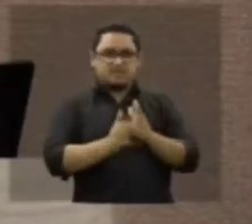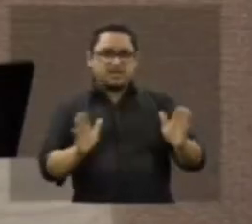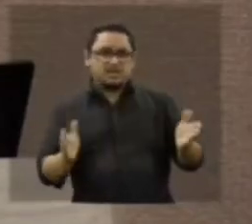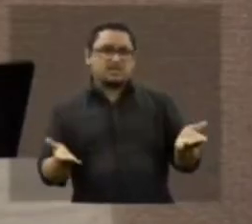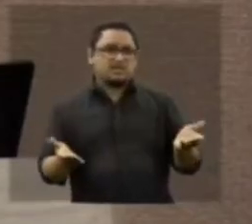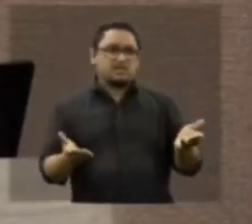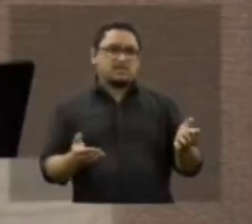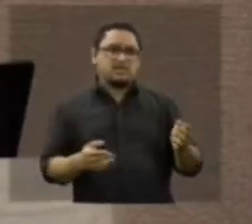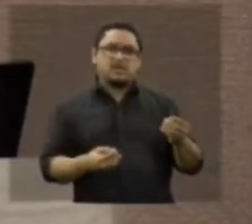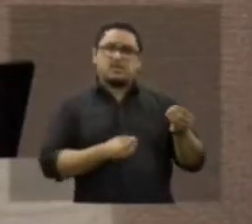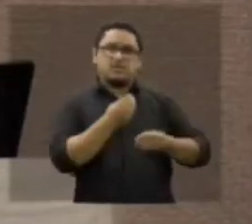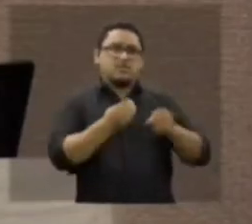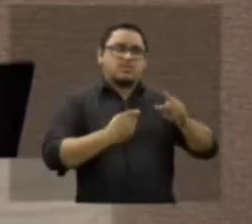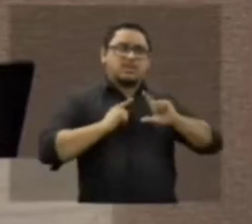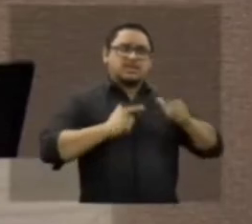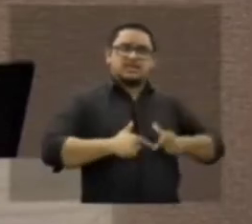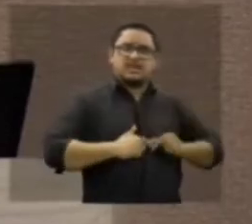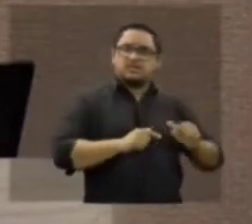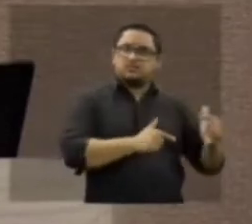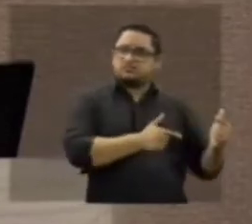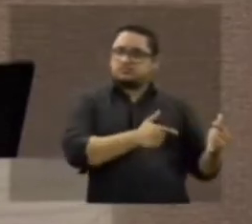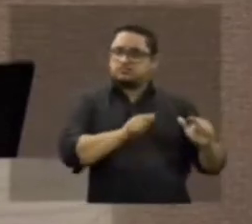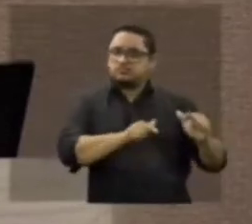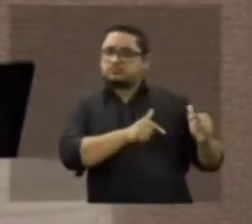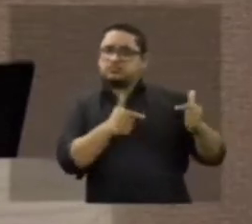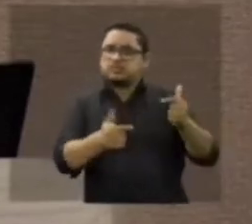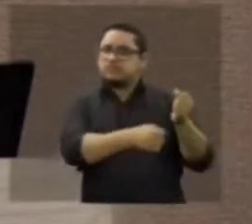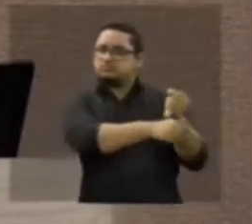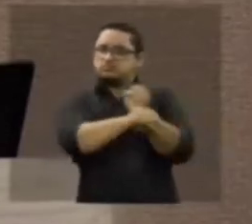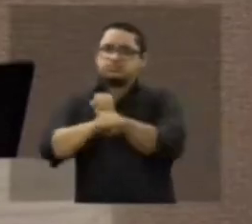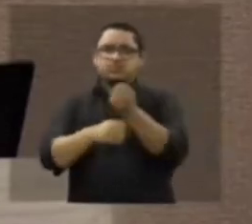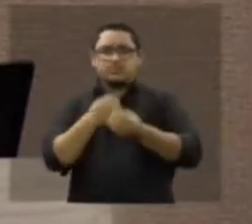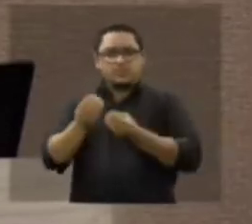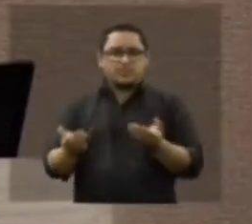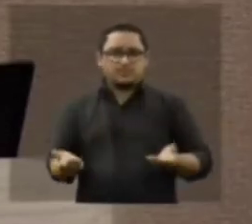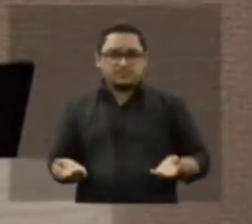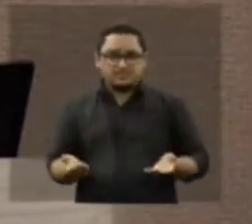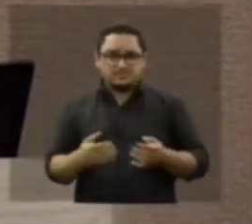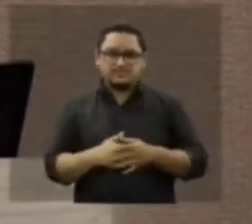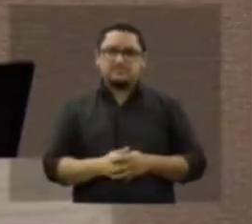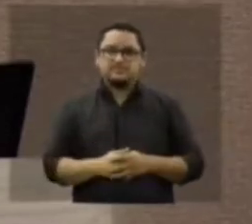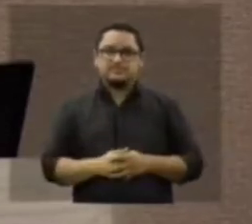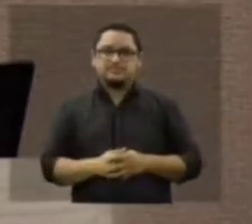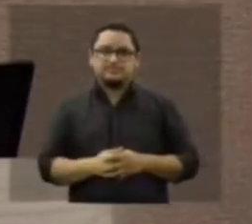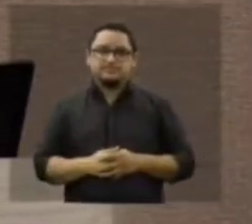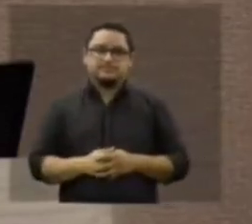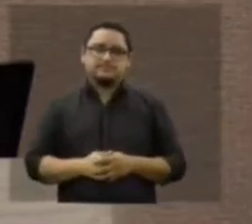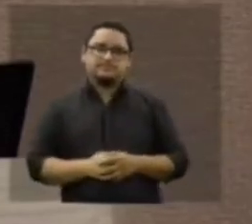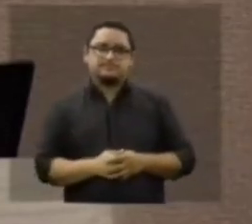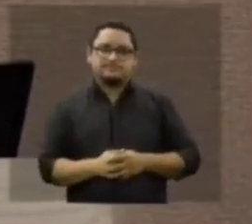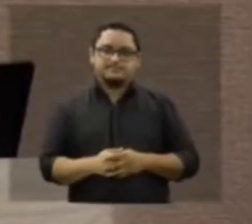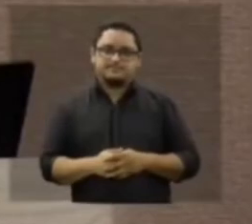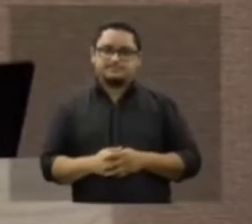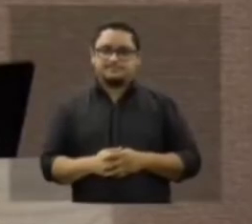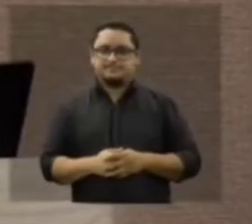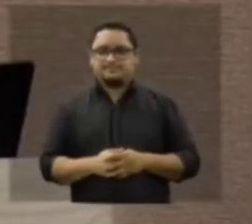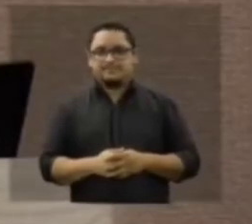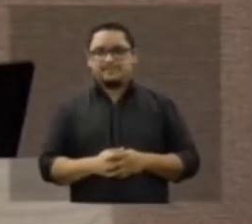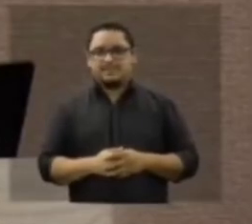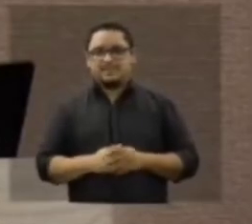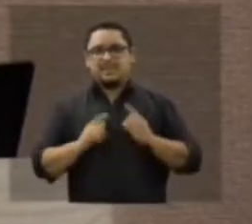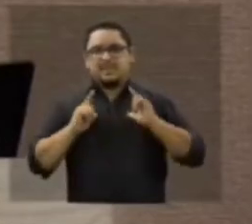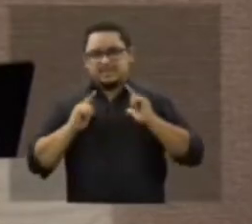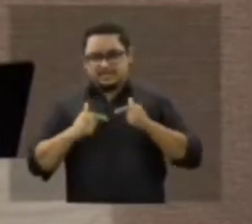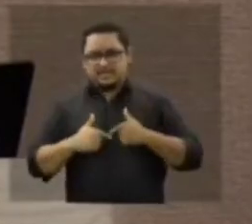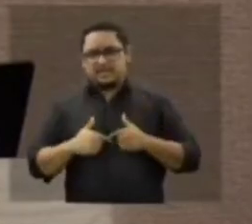esforços para liberar os reféns neutralizar os inimigos e assegurar a Vitória Israel não pede a ninguém que